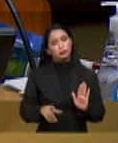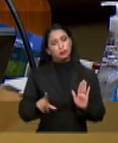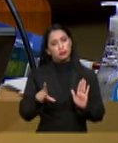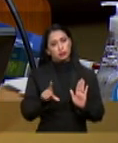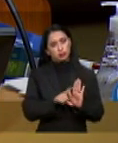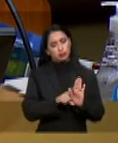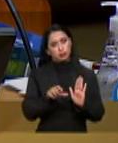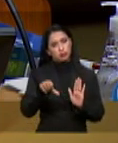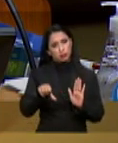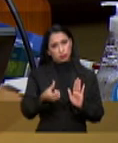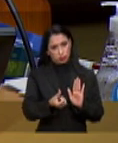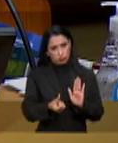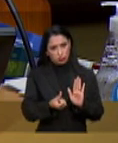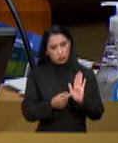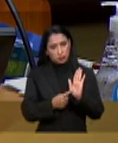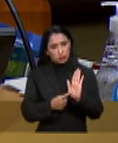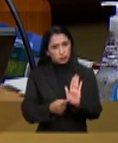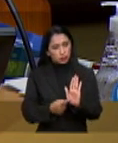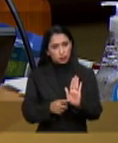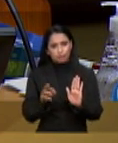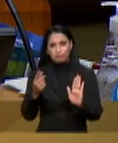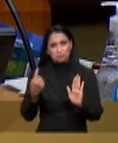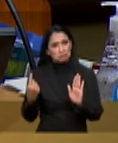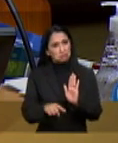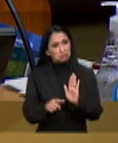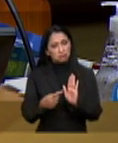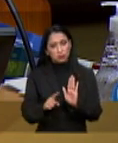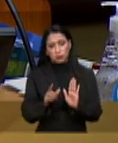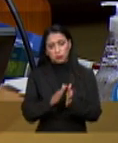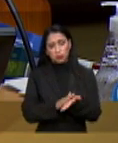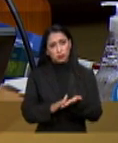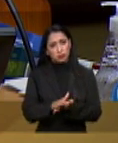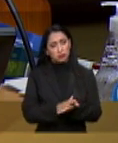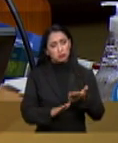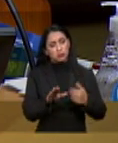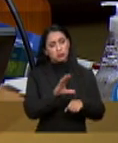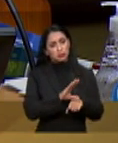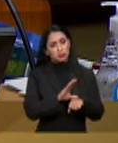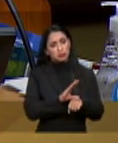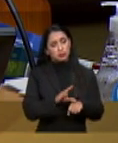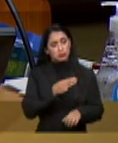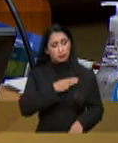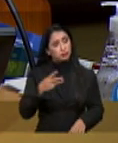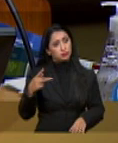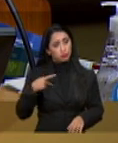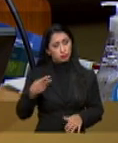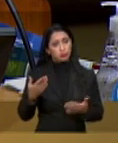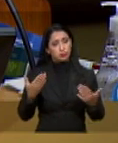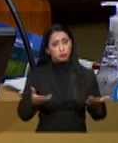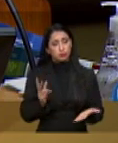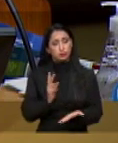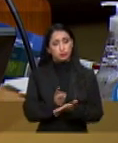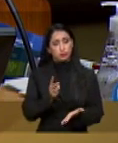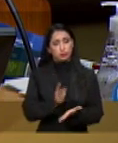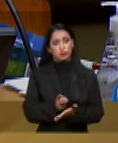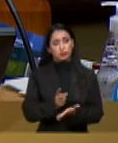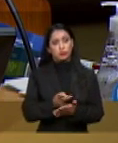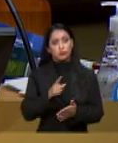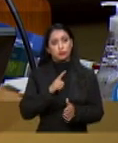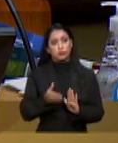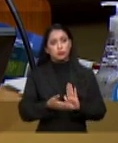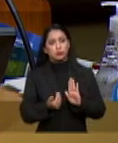30 de 96, não ofendia as atribuições constitucionais do Ministério Público, ou mesmo